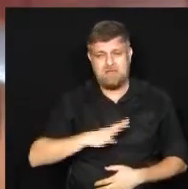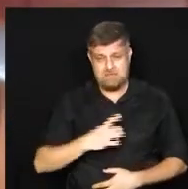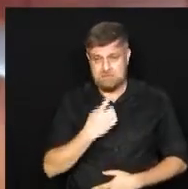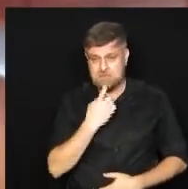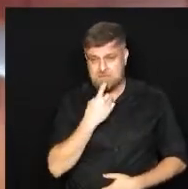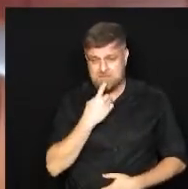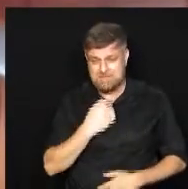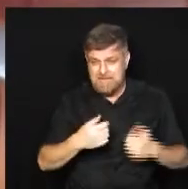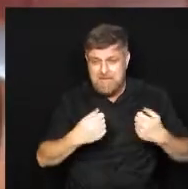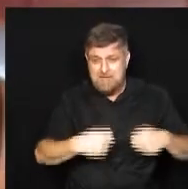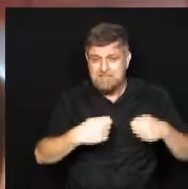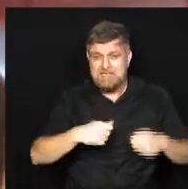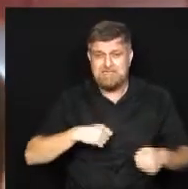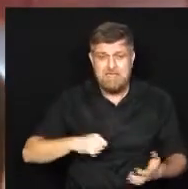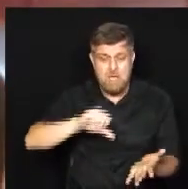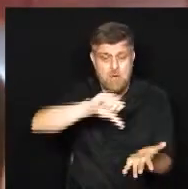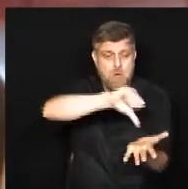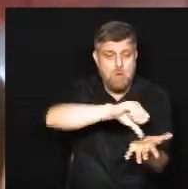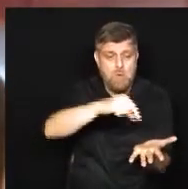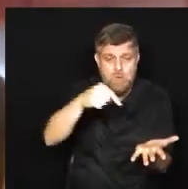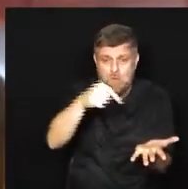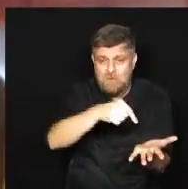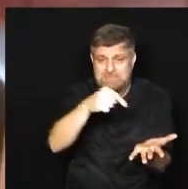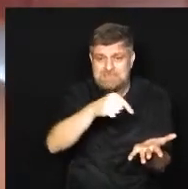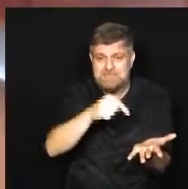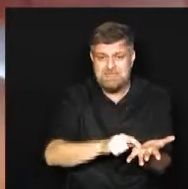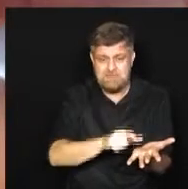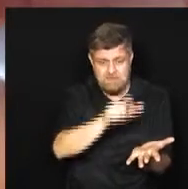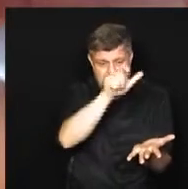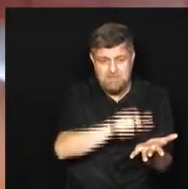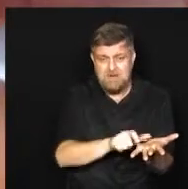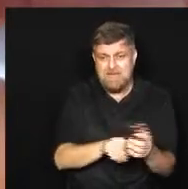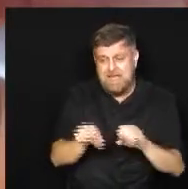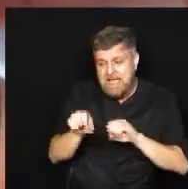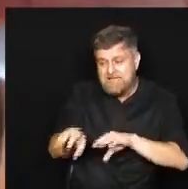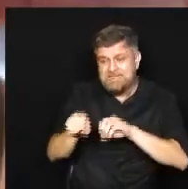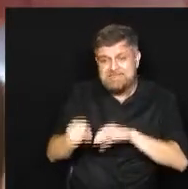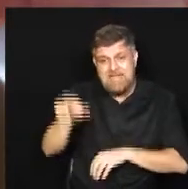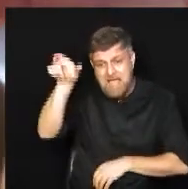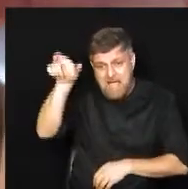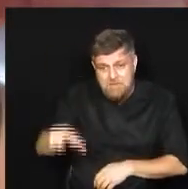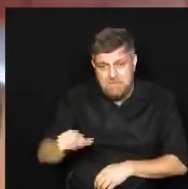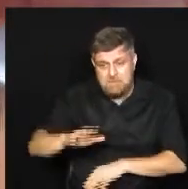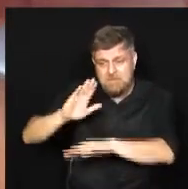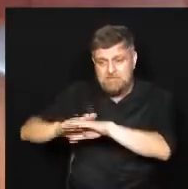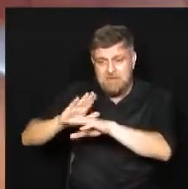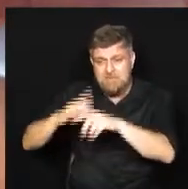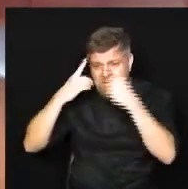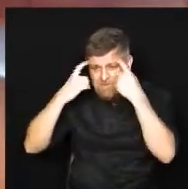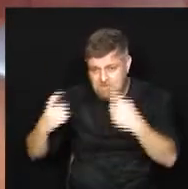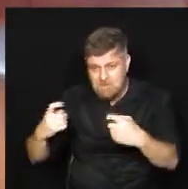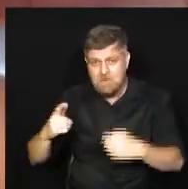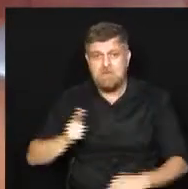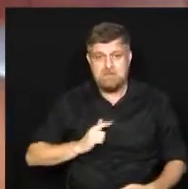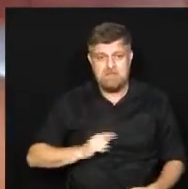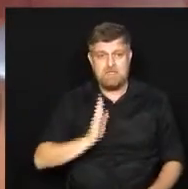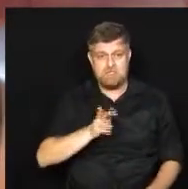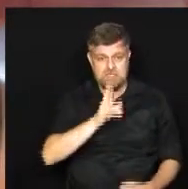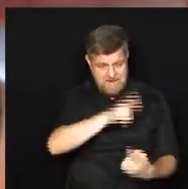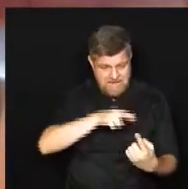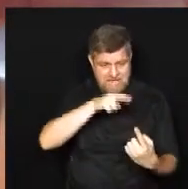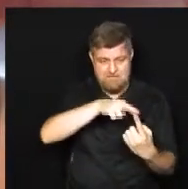Campinas ter um centro de responsabilização e reeducação do autor de violência. Campinas tem um centro de